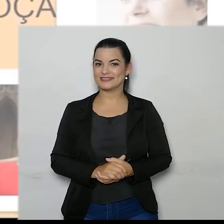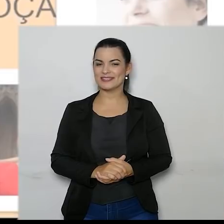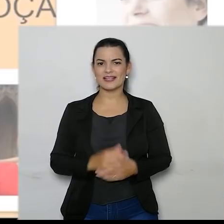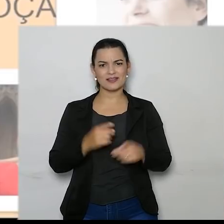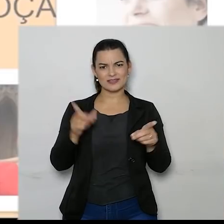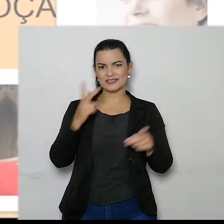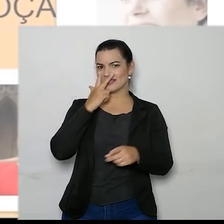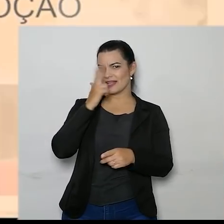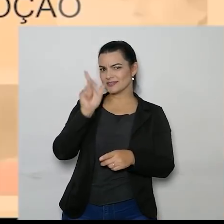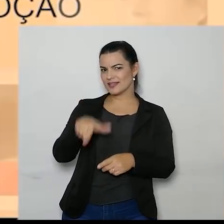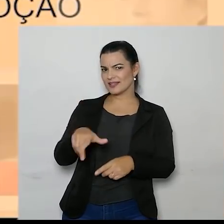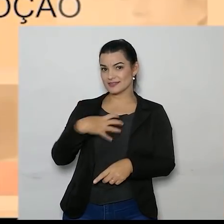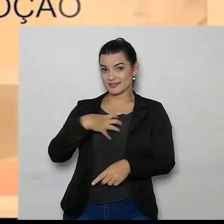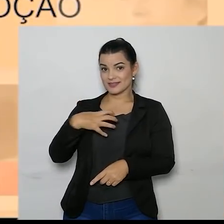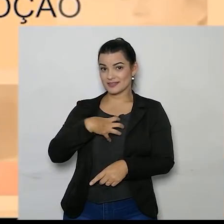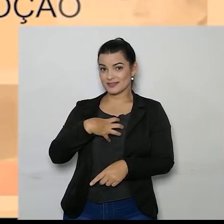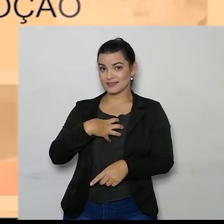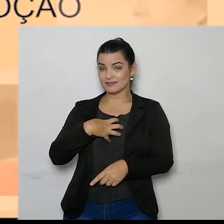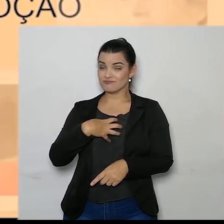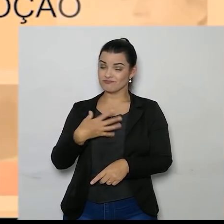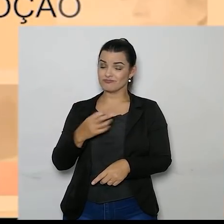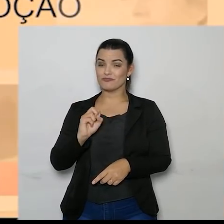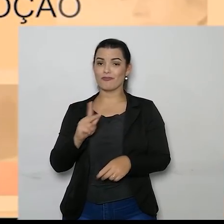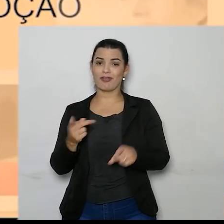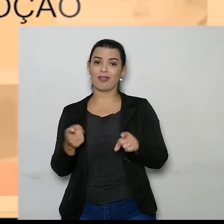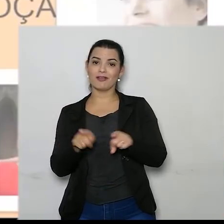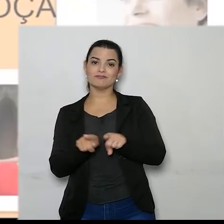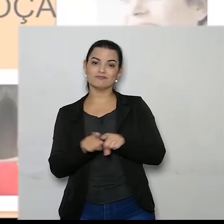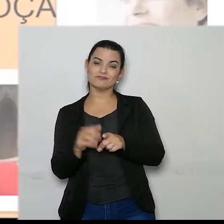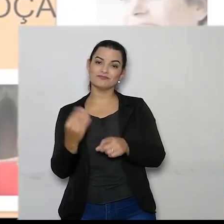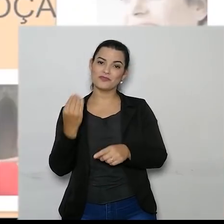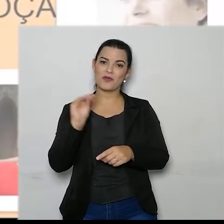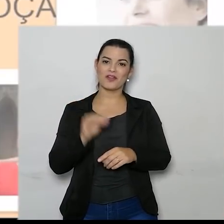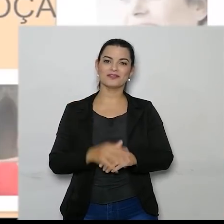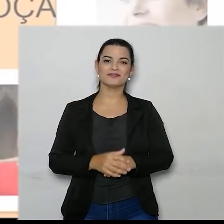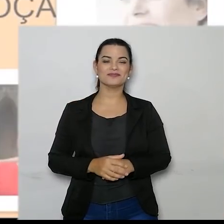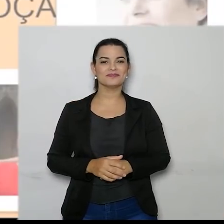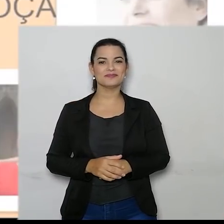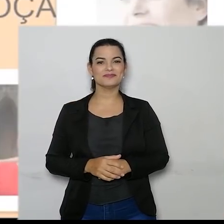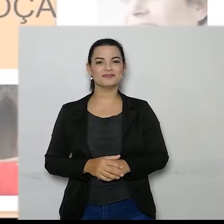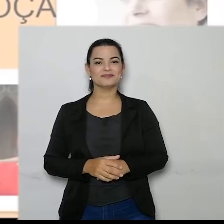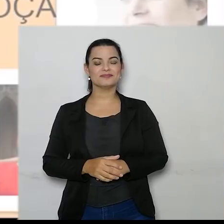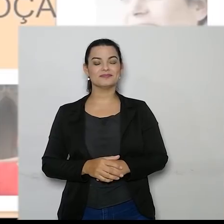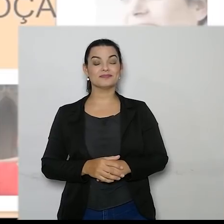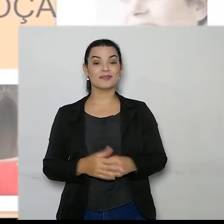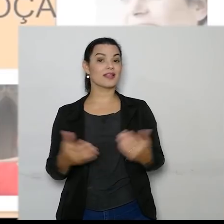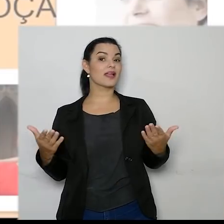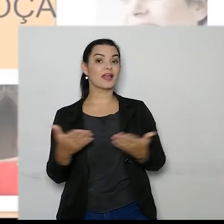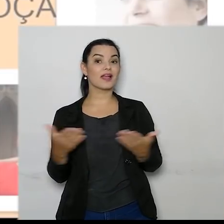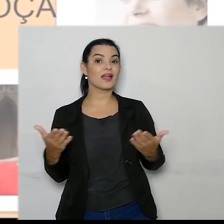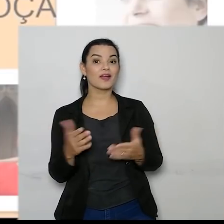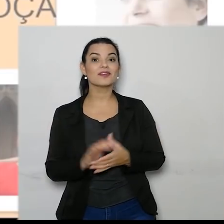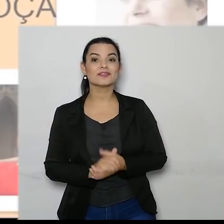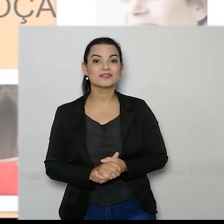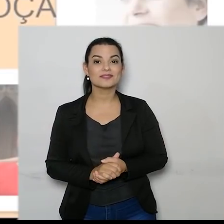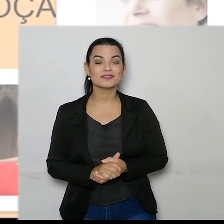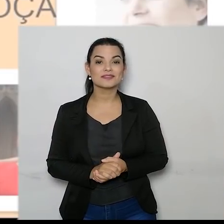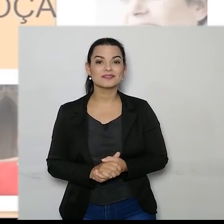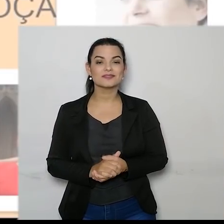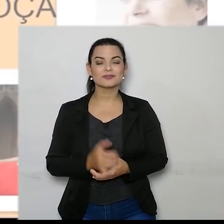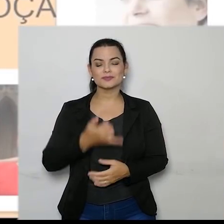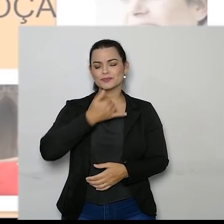Ah, vocês acham que é um sentimento também? Tá bom, então vamos colocar para cá. E agora,